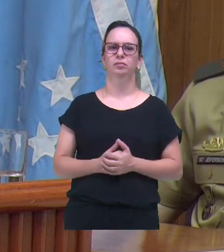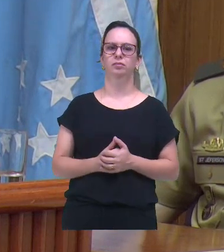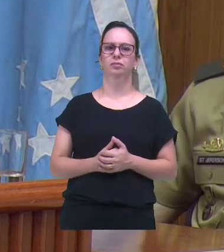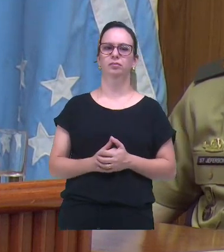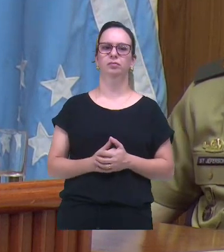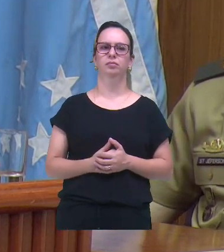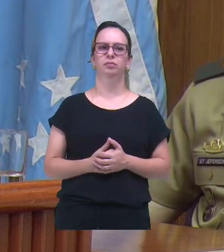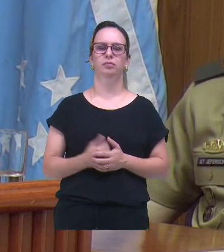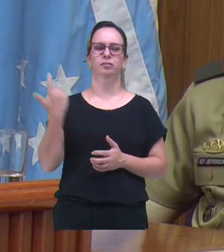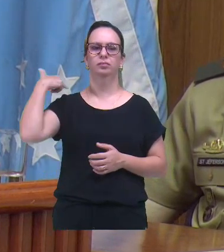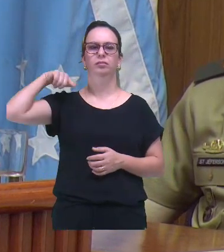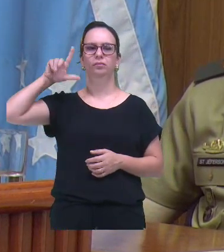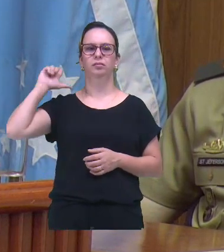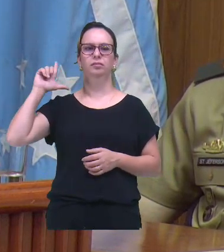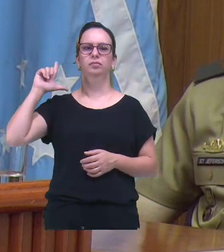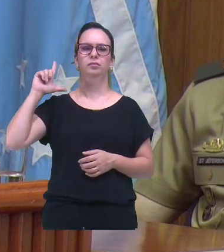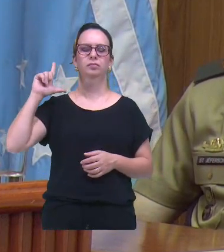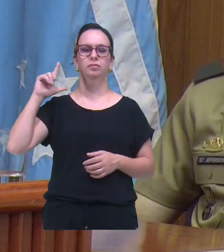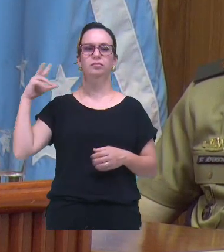de se alcançar qualquer vitória,